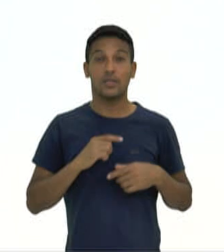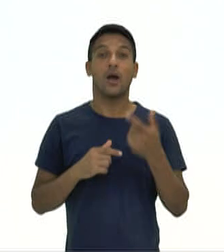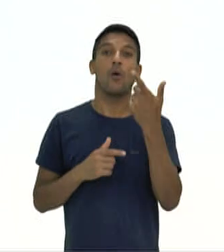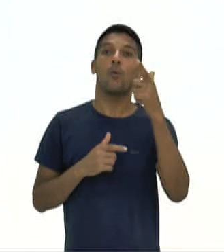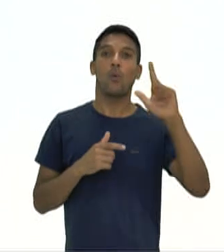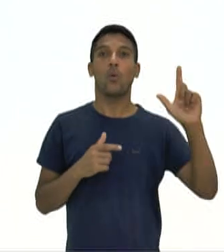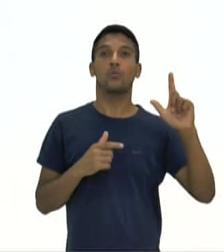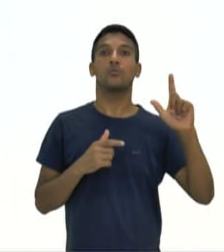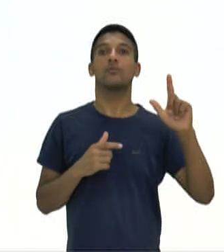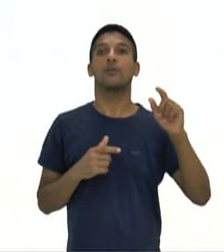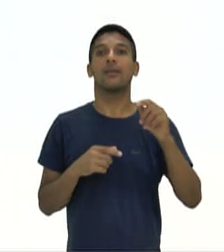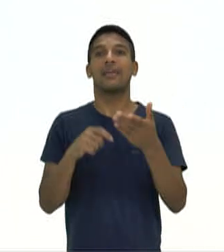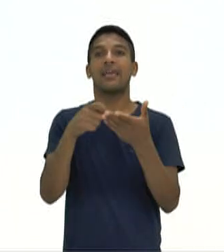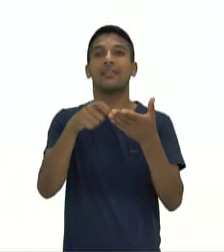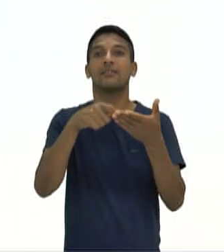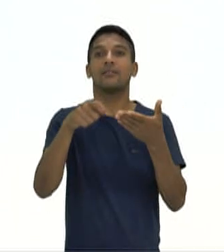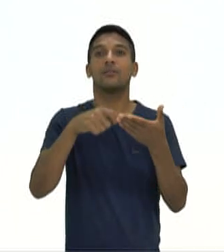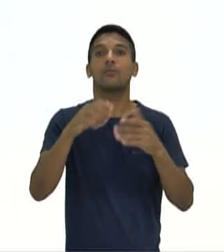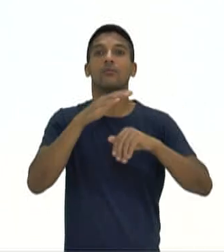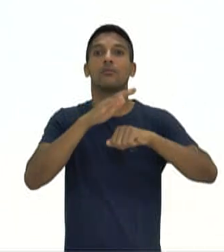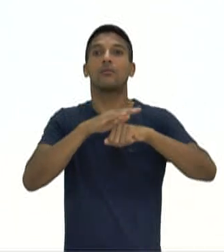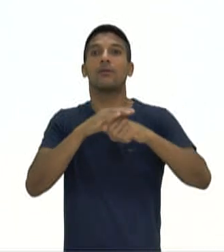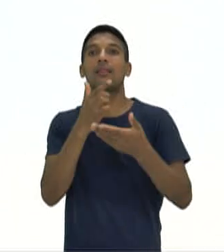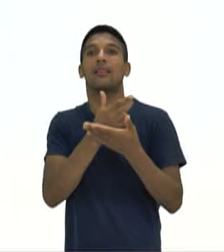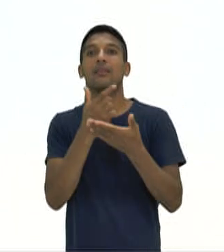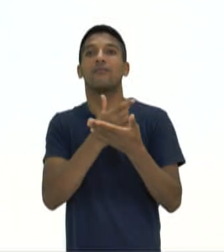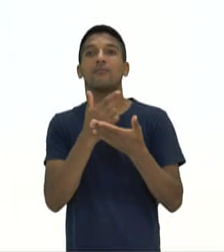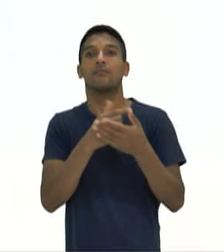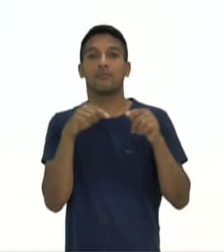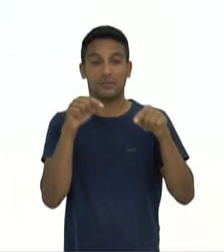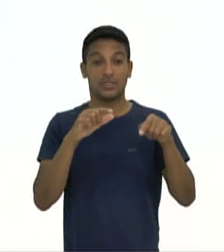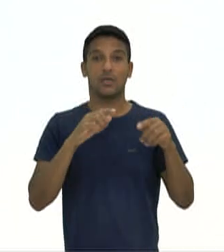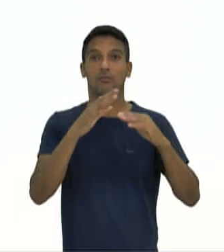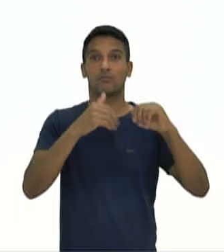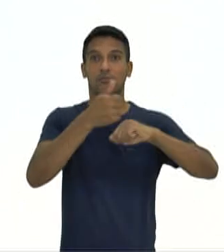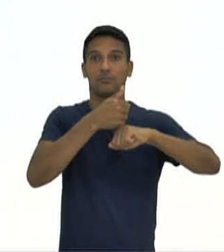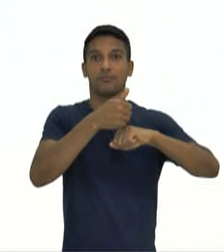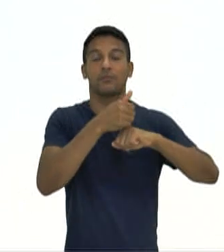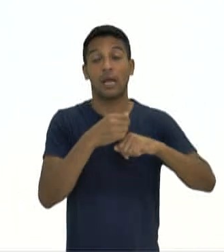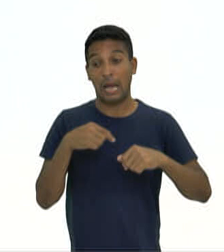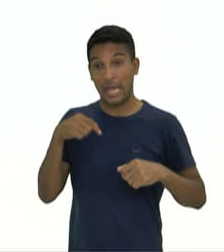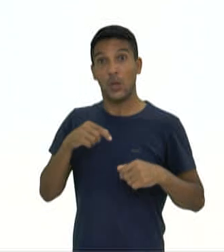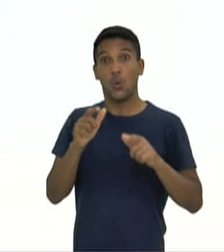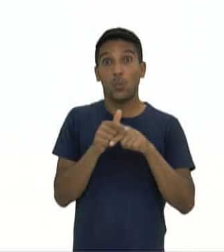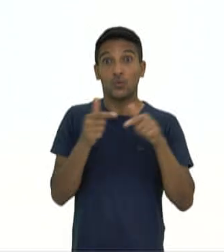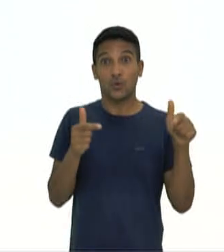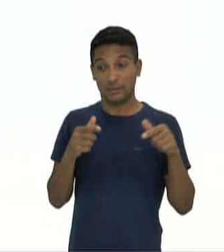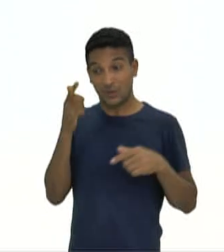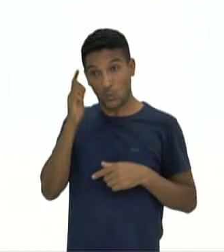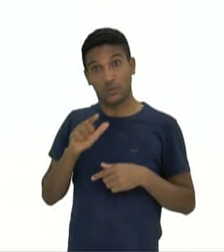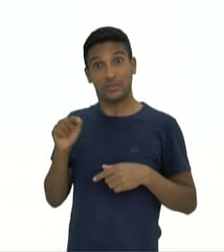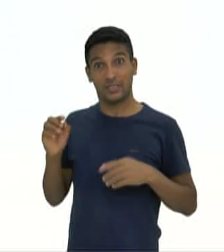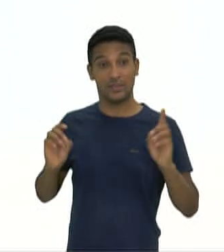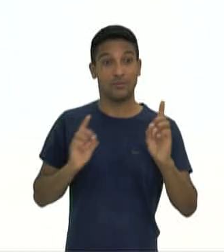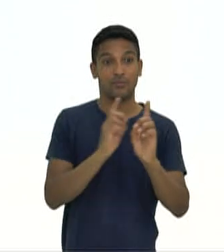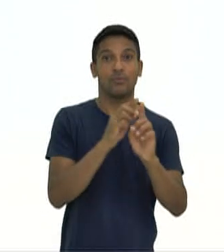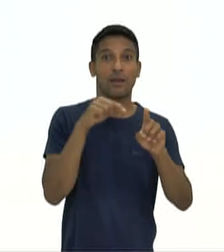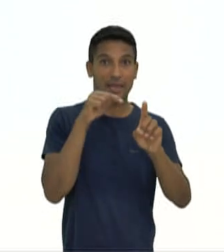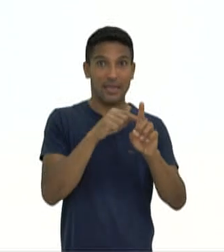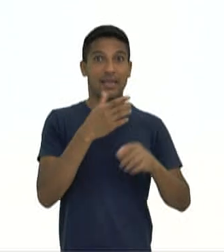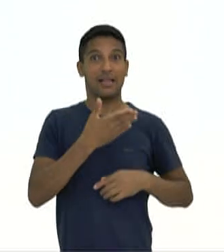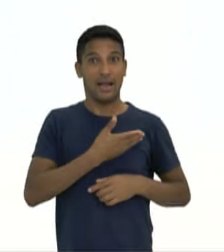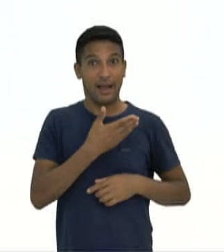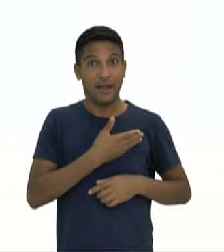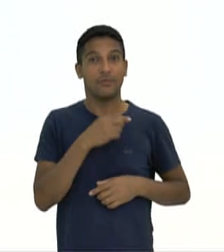de ficar amigo do grande escritor Caio Fernando de Abreu, que foi o primeiro a ler um original meu. Viu ali